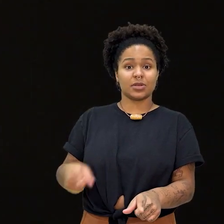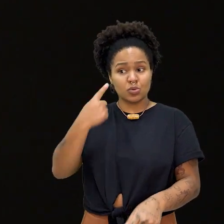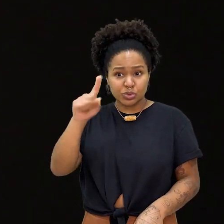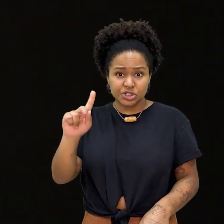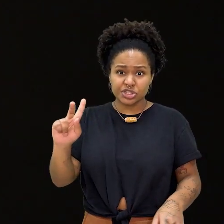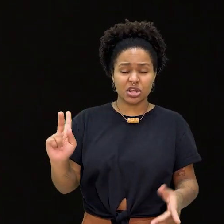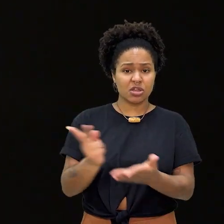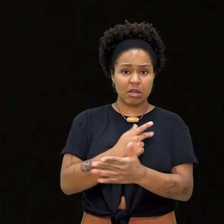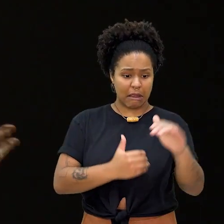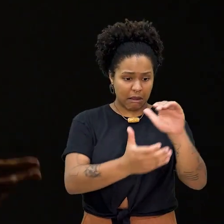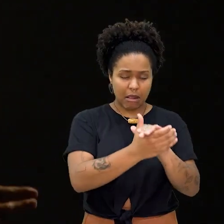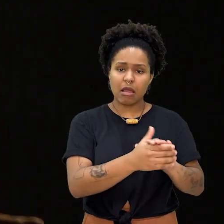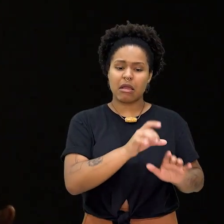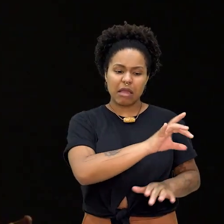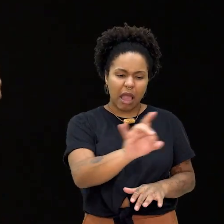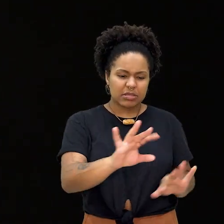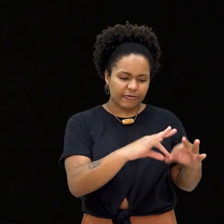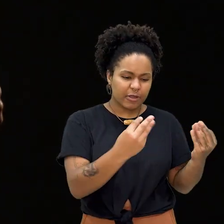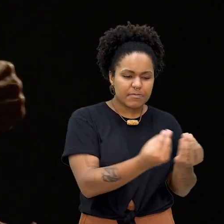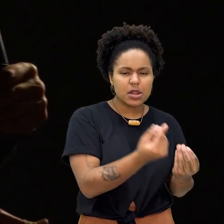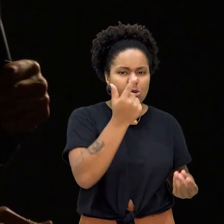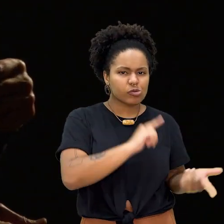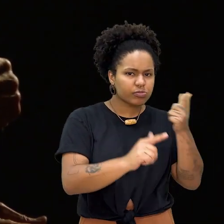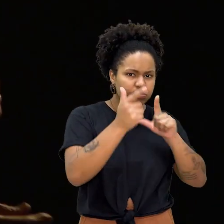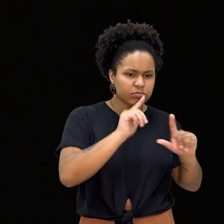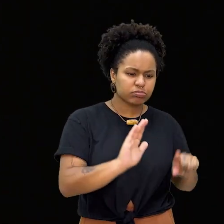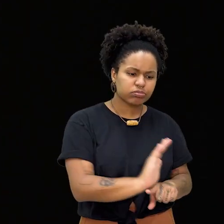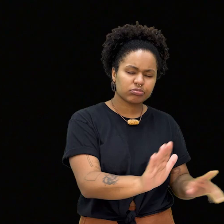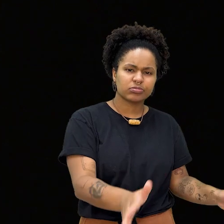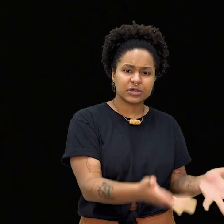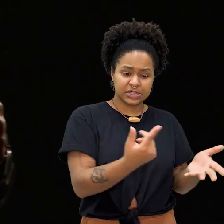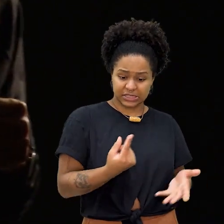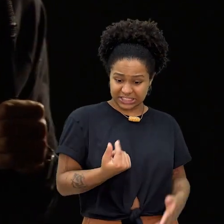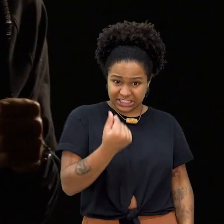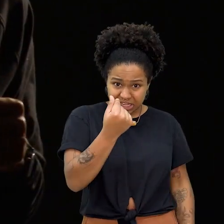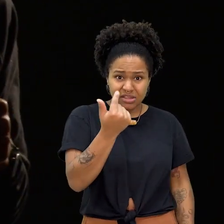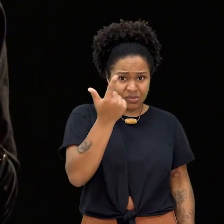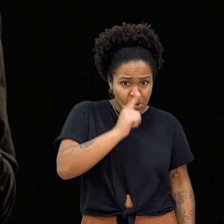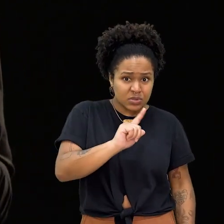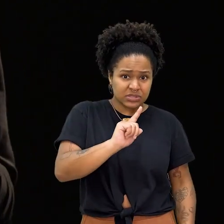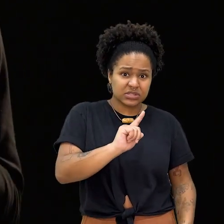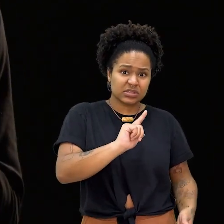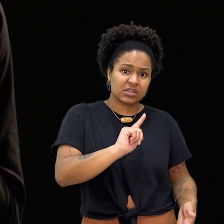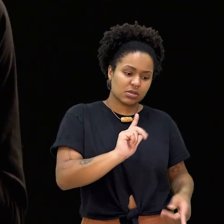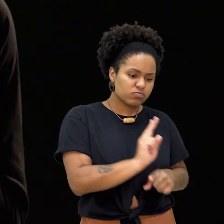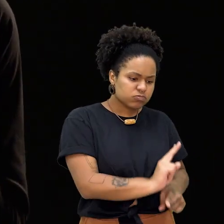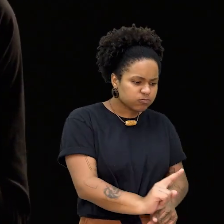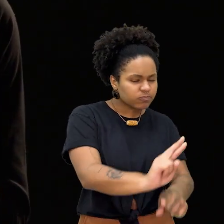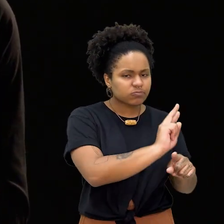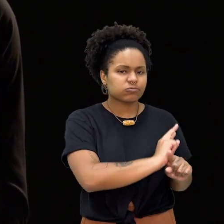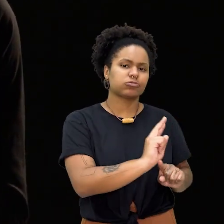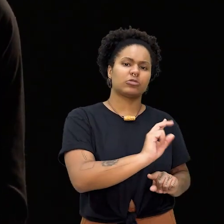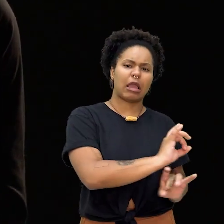que houver para si, cada membro da sua família, uma renda suficiente para dar o